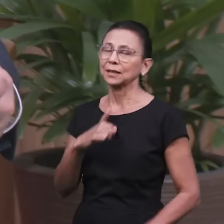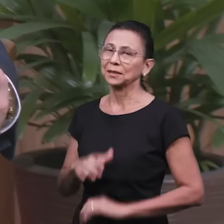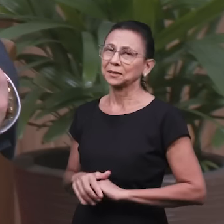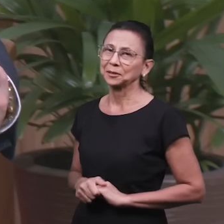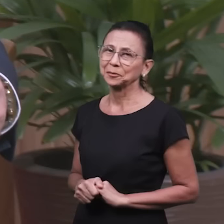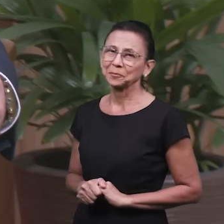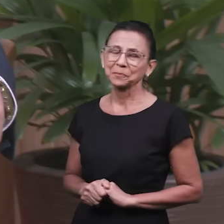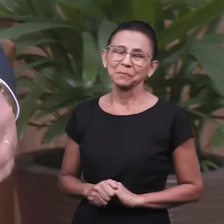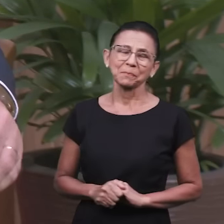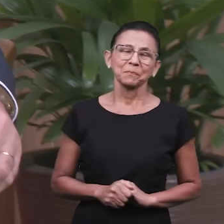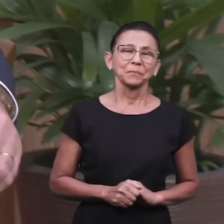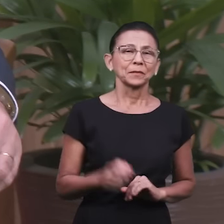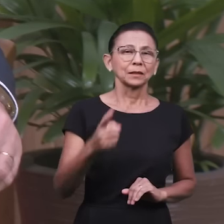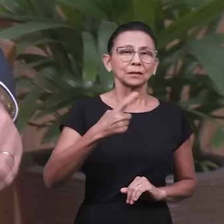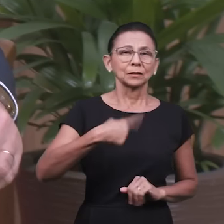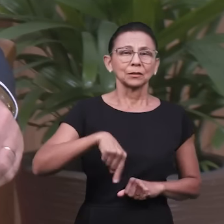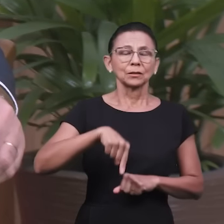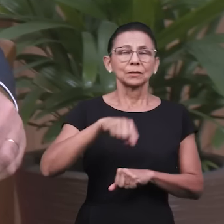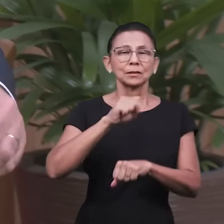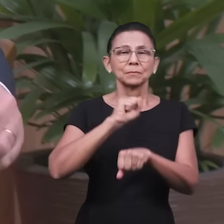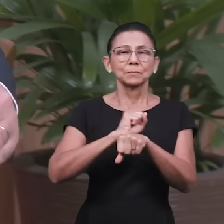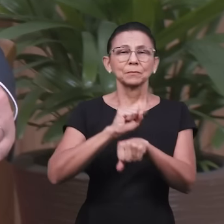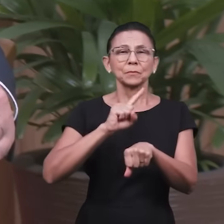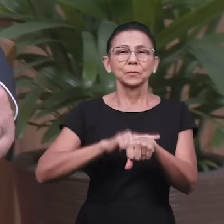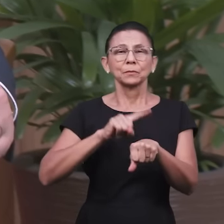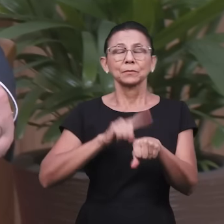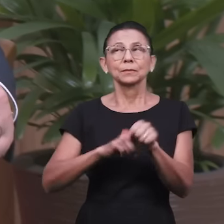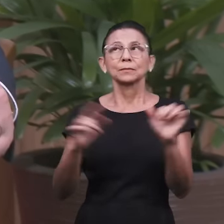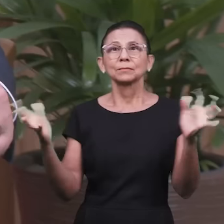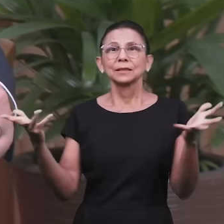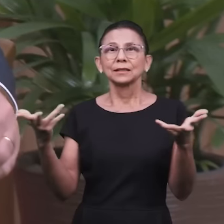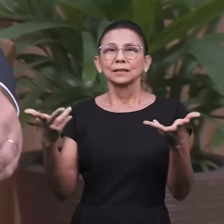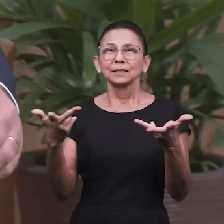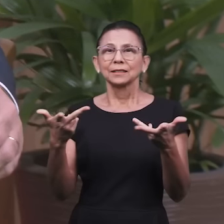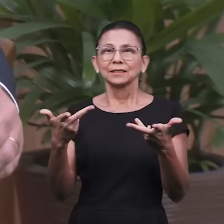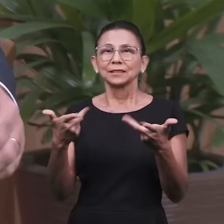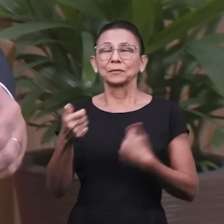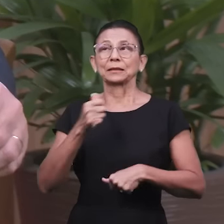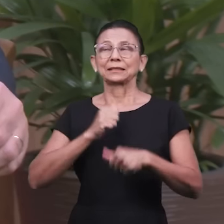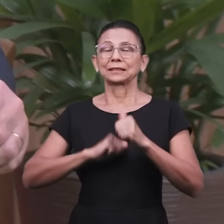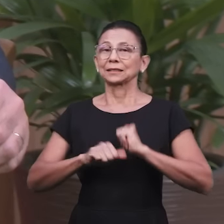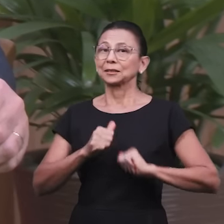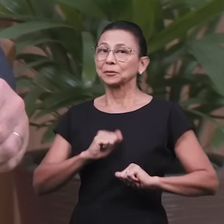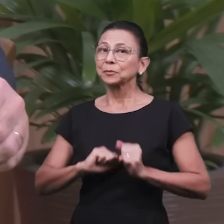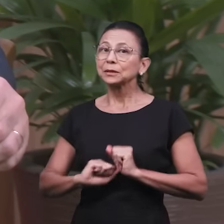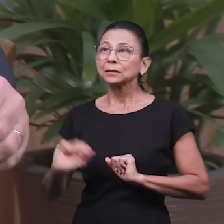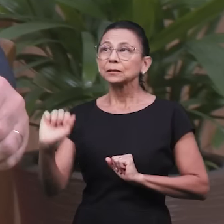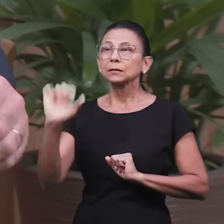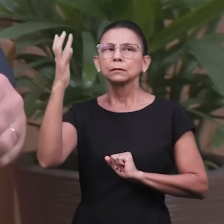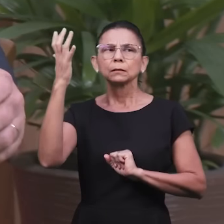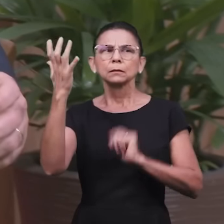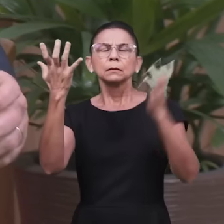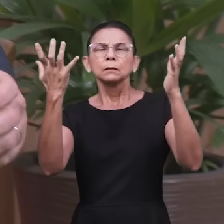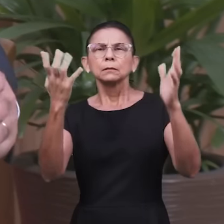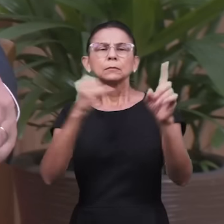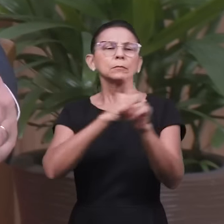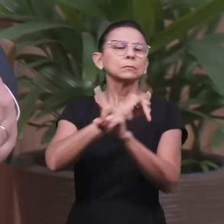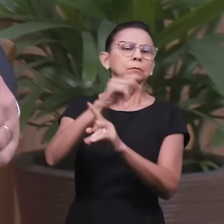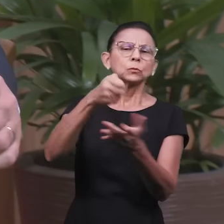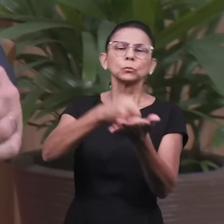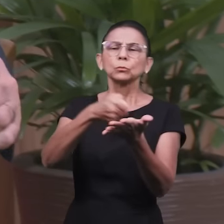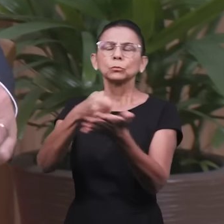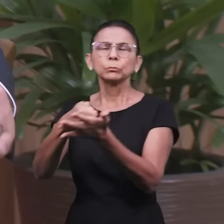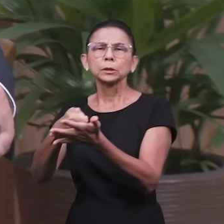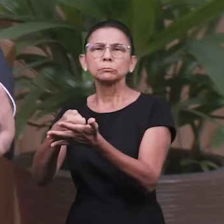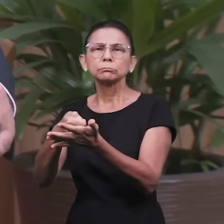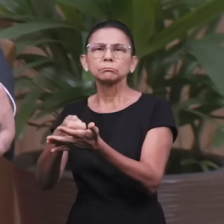concorre para este momento maravilhoso que aguardamos com grande ansiedade e cujos sinais se cumprem